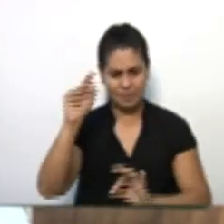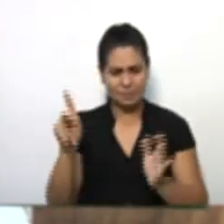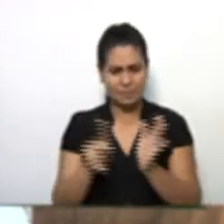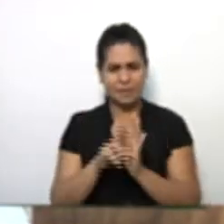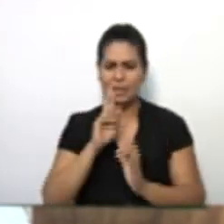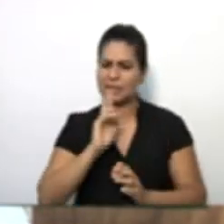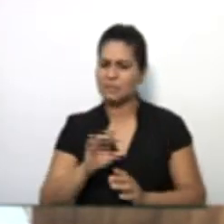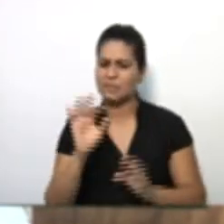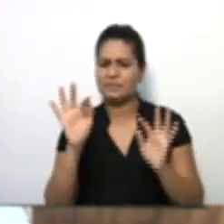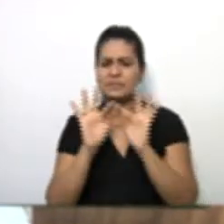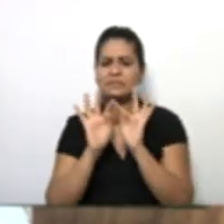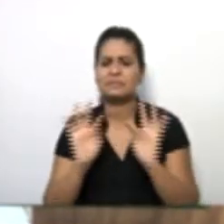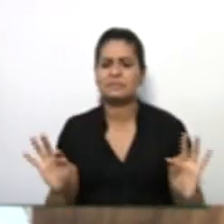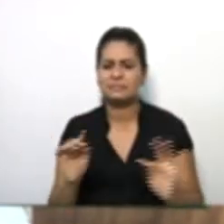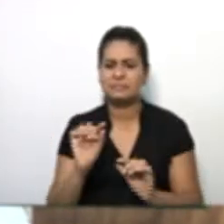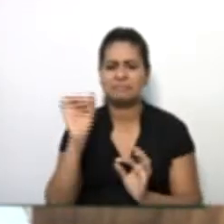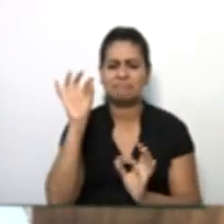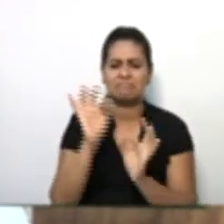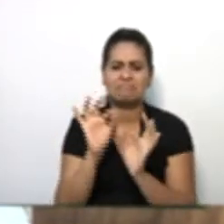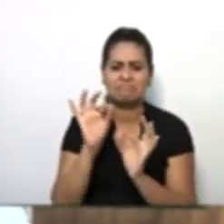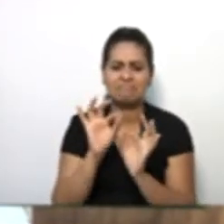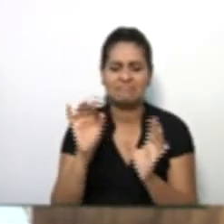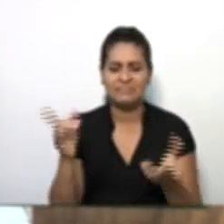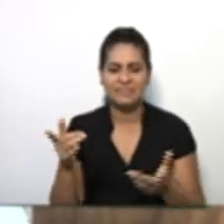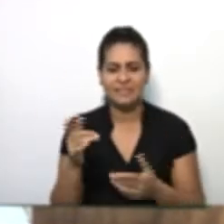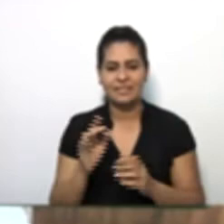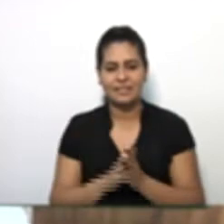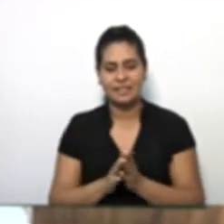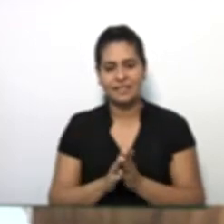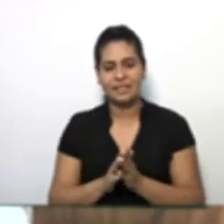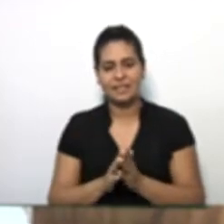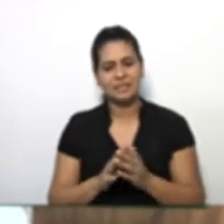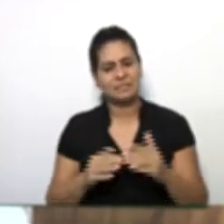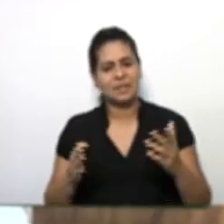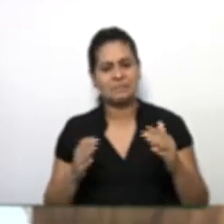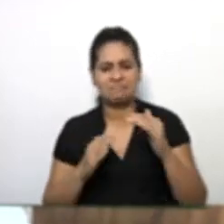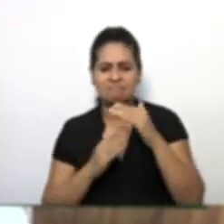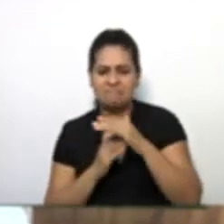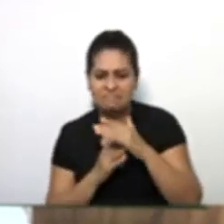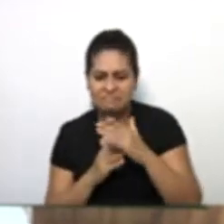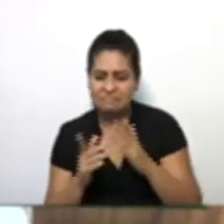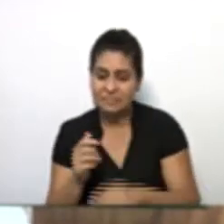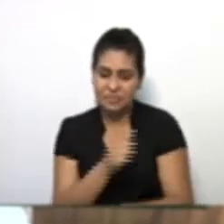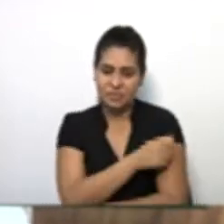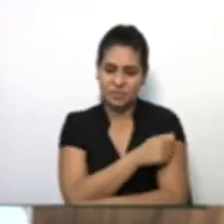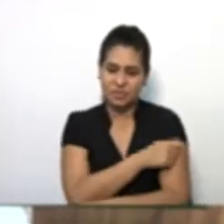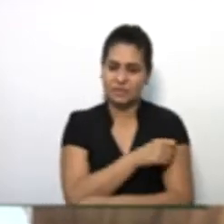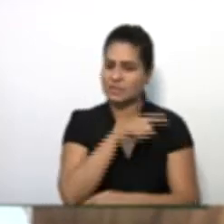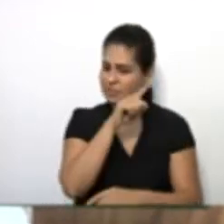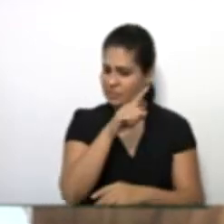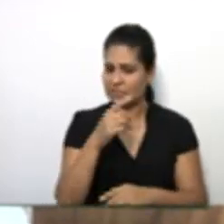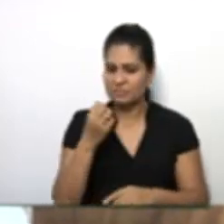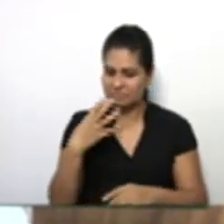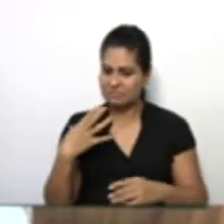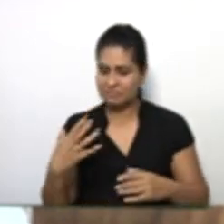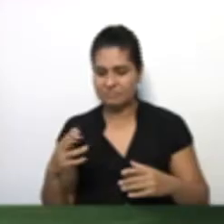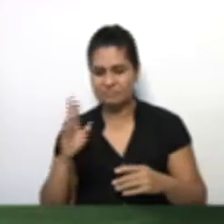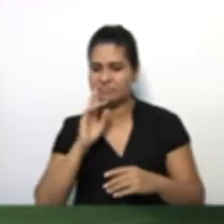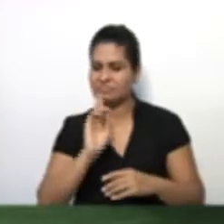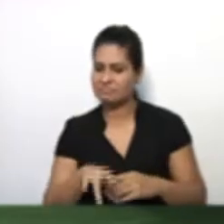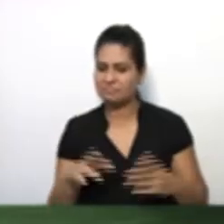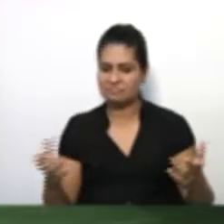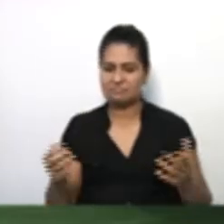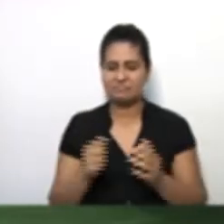para minhas conquistas individuais está bem mais limitada do que essa resposta dada pelos alunos, então, lá da escola de Jiparaná. Não, mas